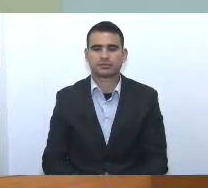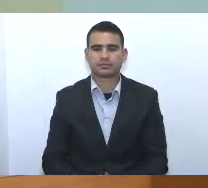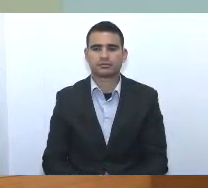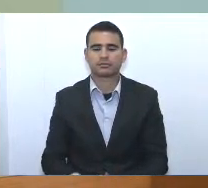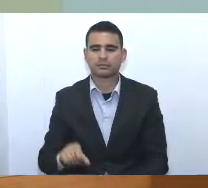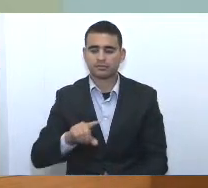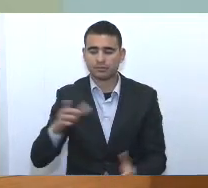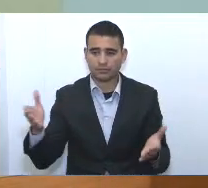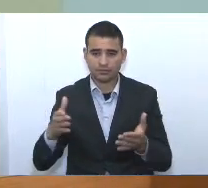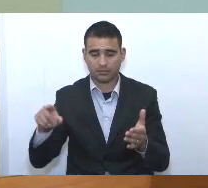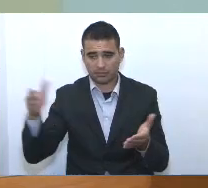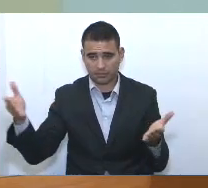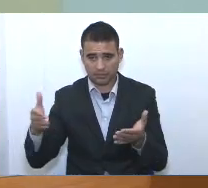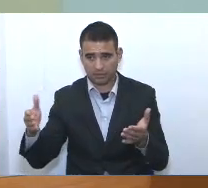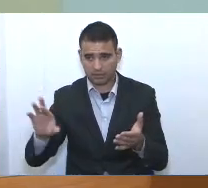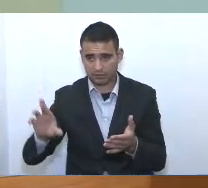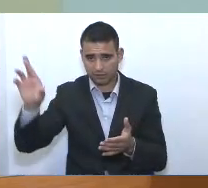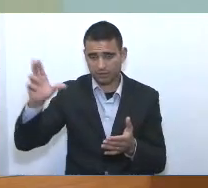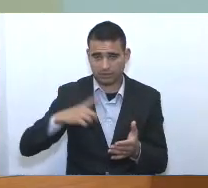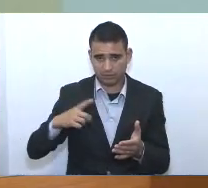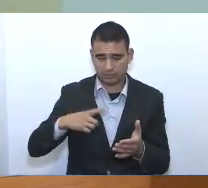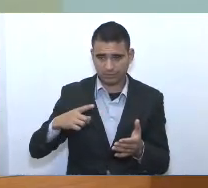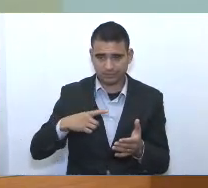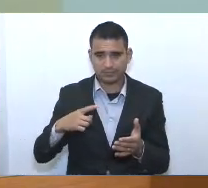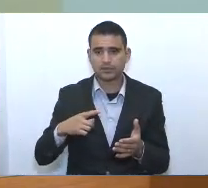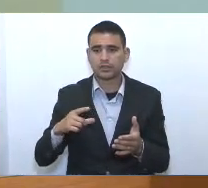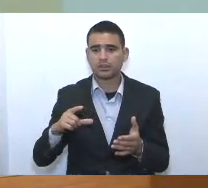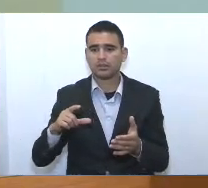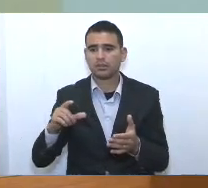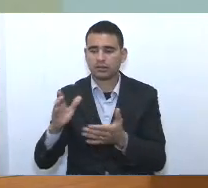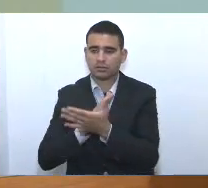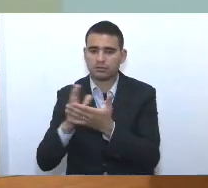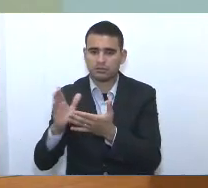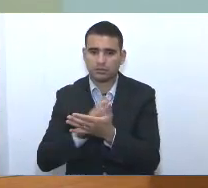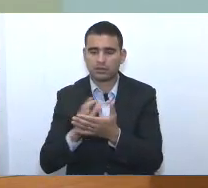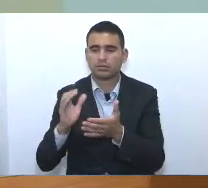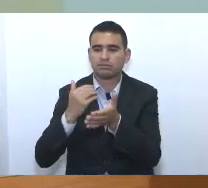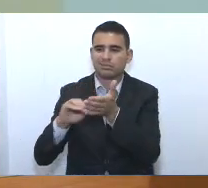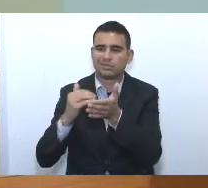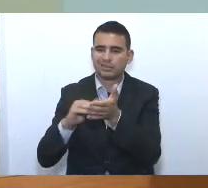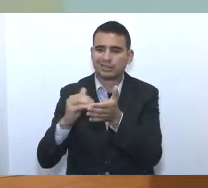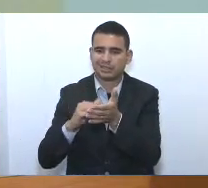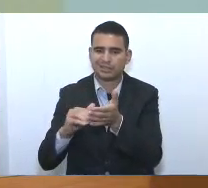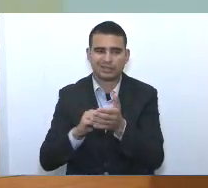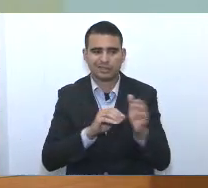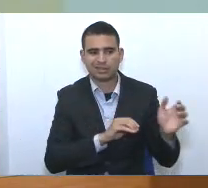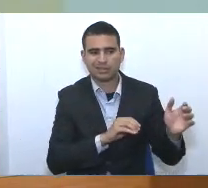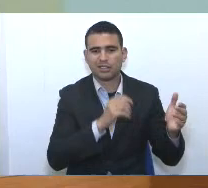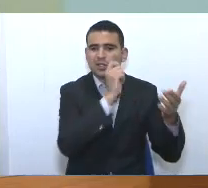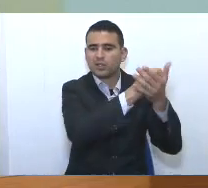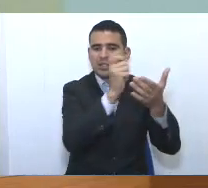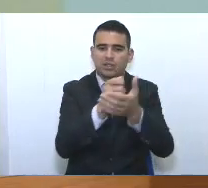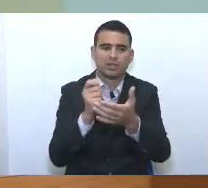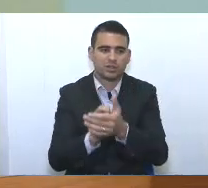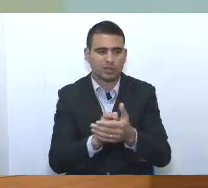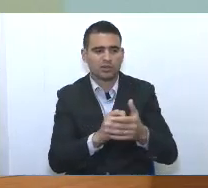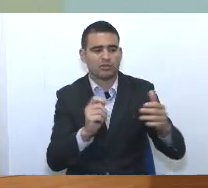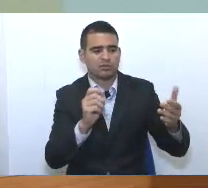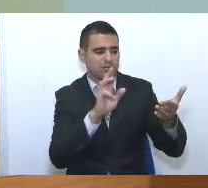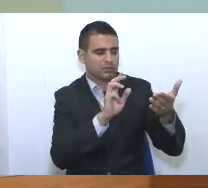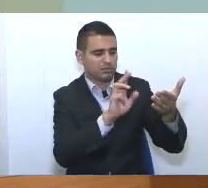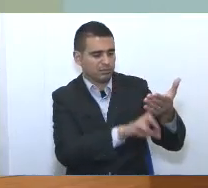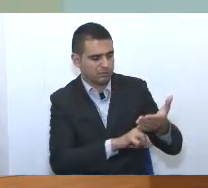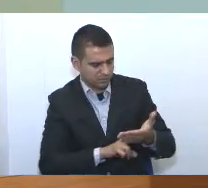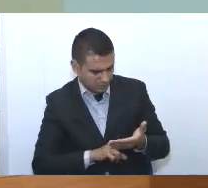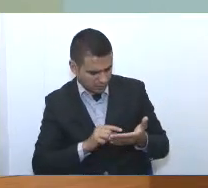Assuntos Jurídicos, compras e licitações, porque foi para a secretaria. E vai haver necessidade de você